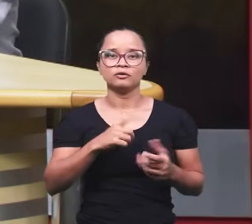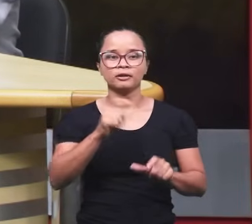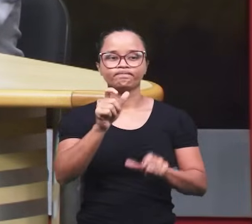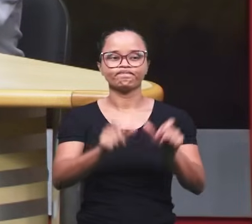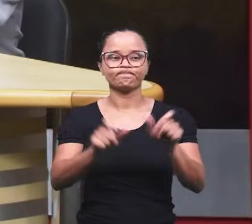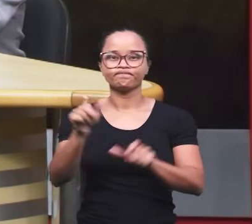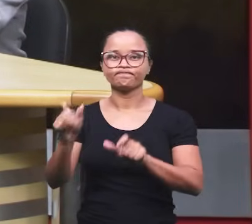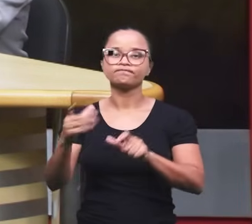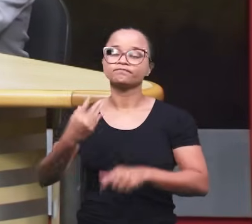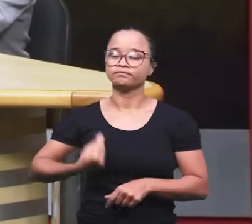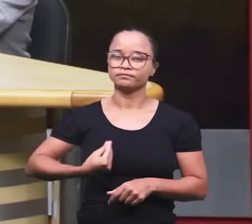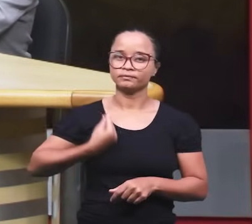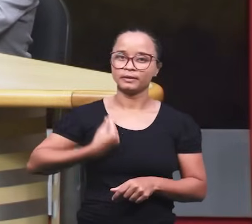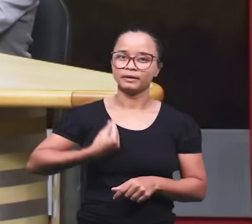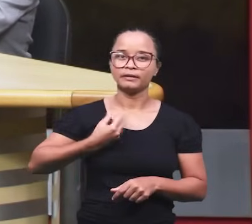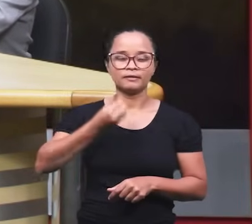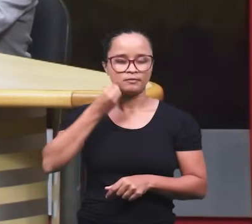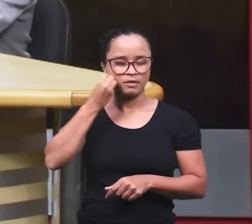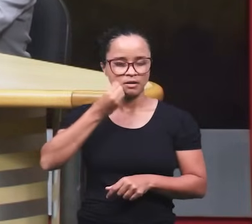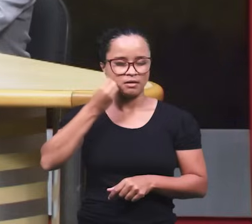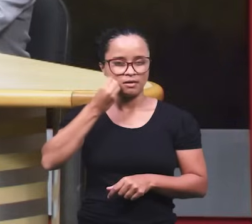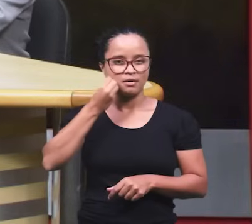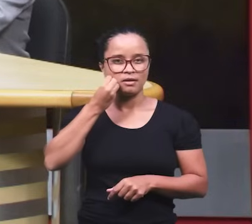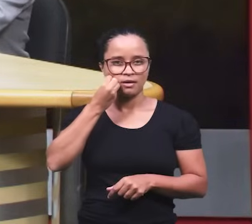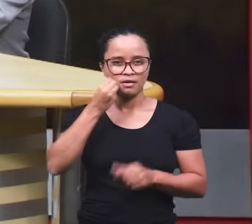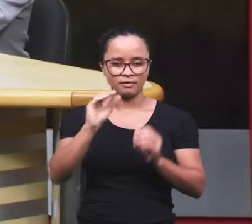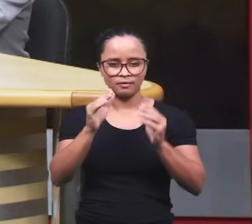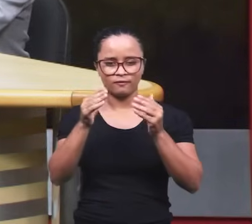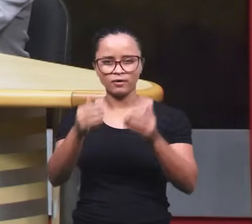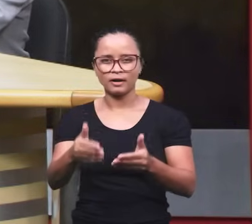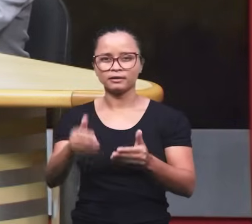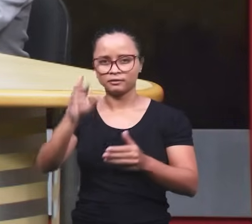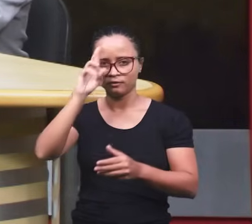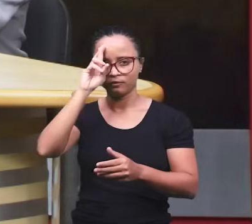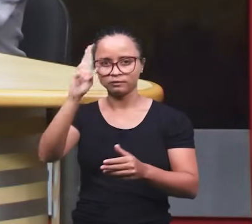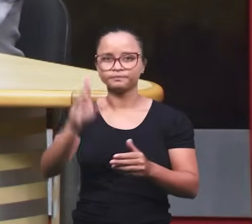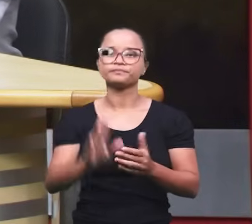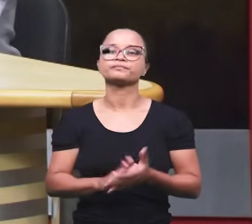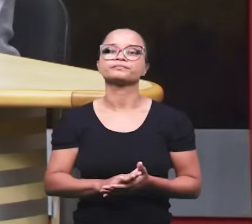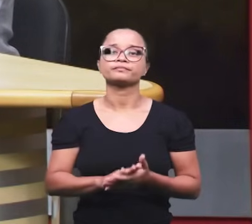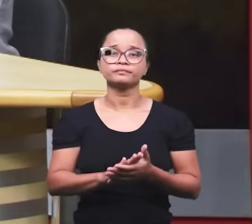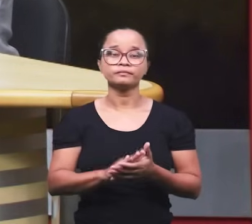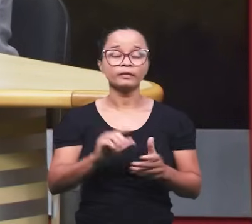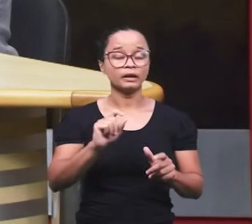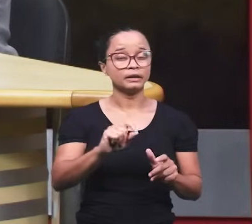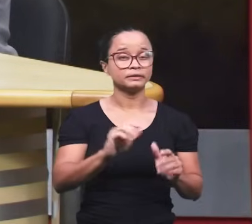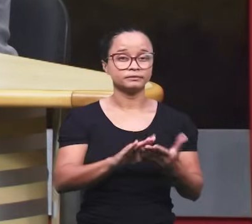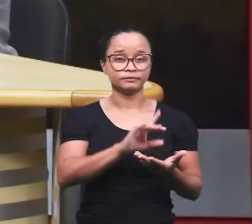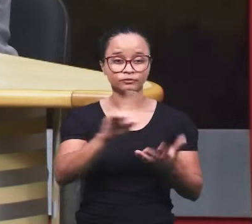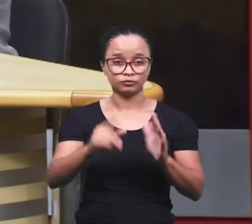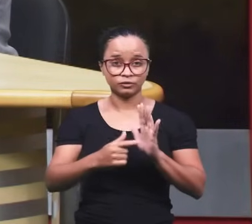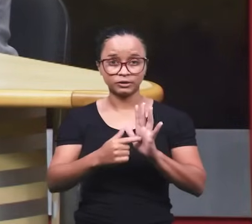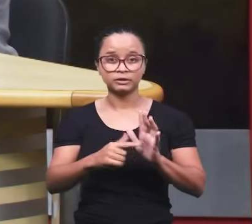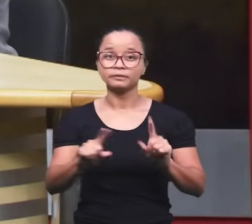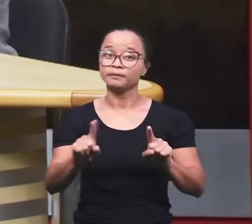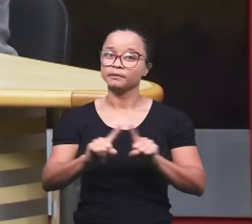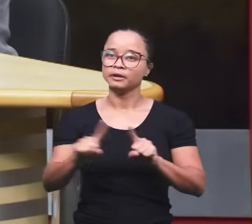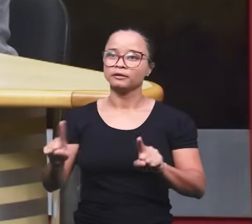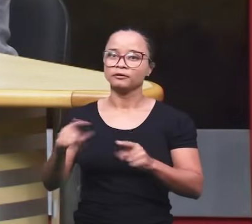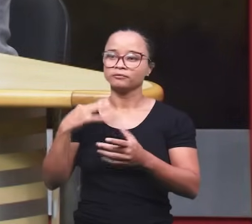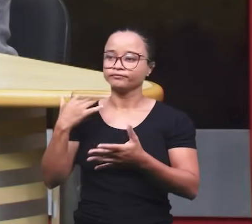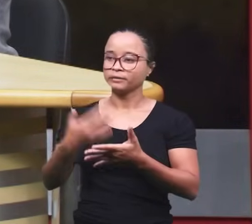personagens que viveram momentos e experiências específicas com o senhor aí quando chega em Abraão ali começa um desenrolar